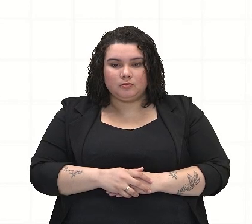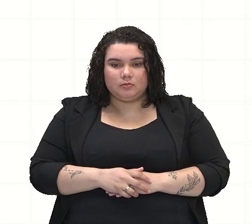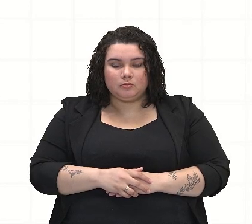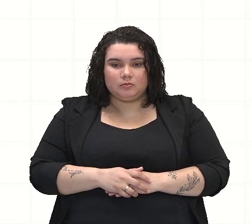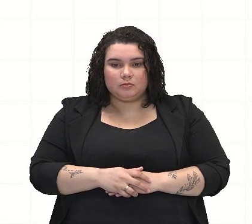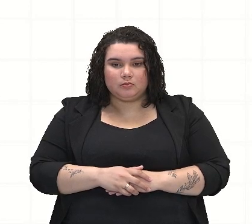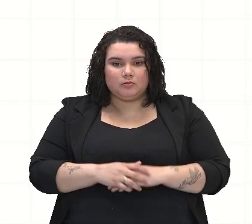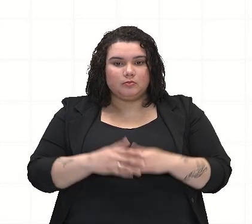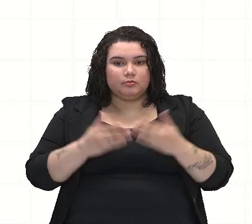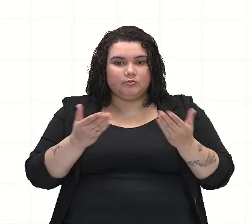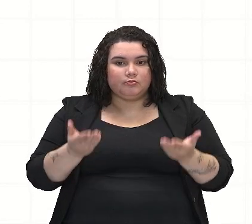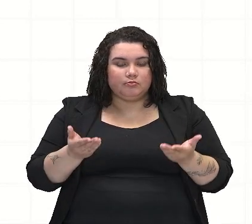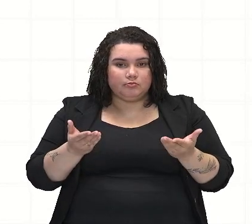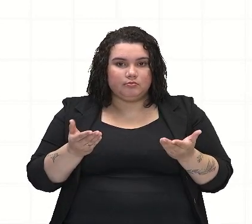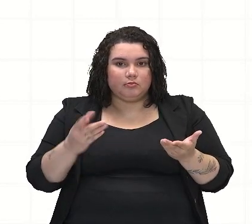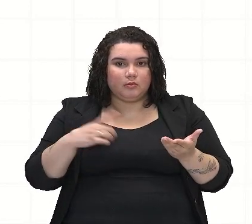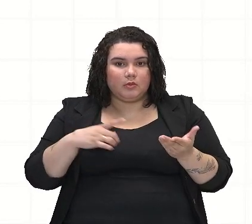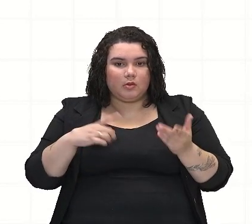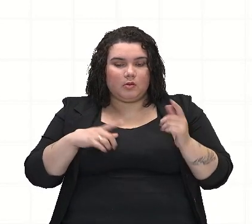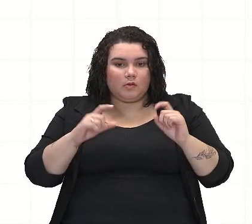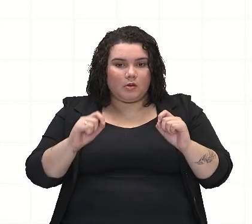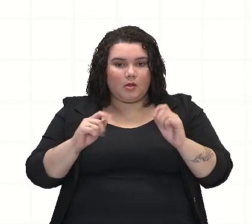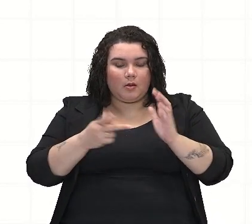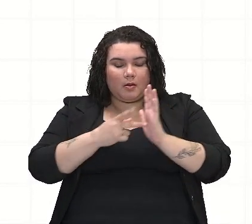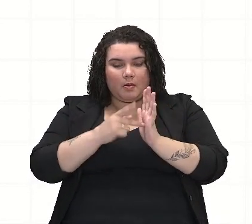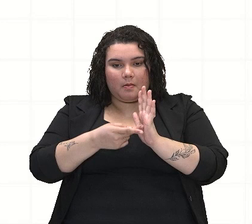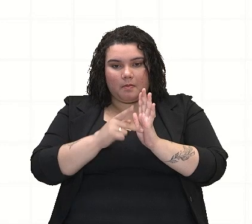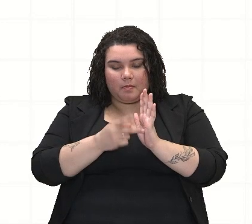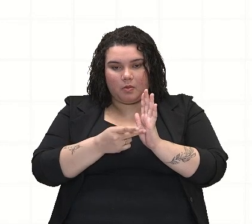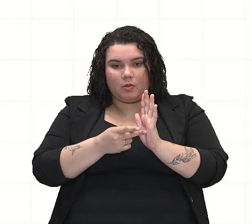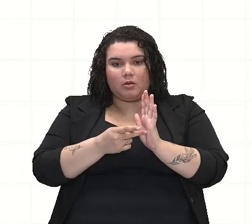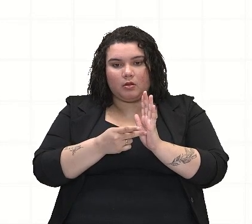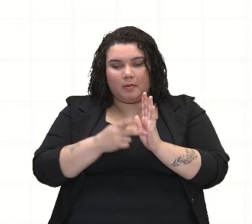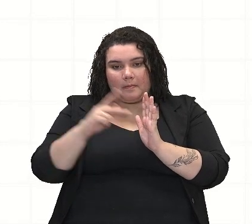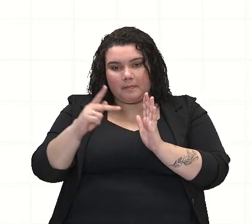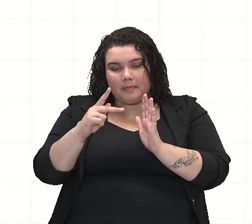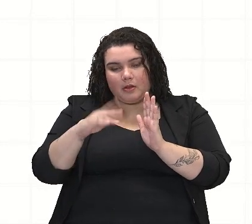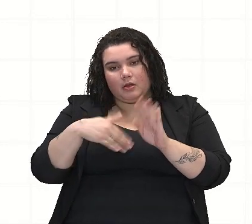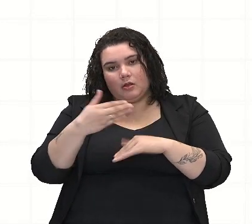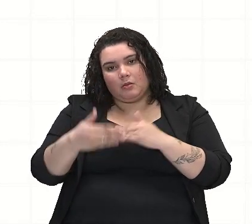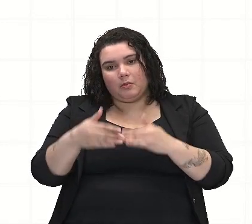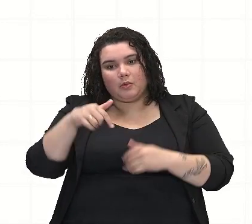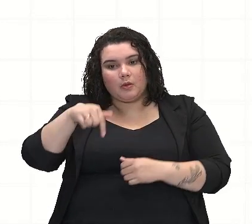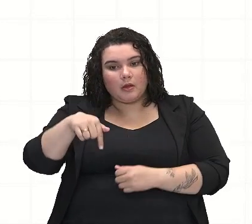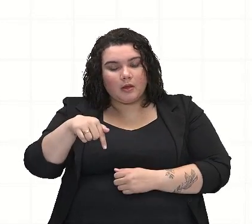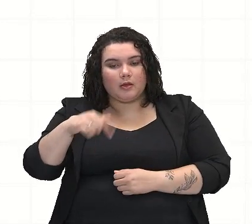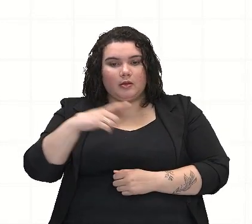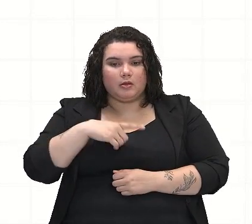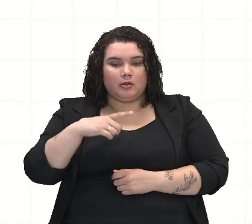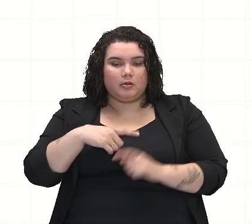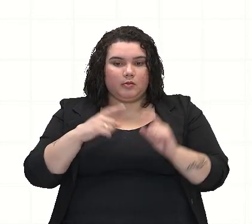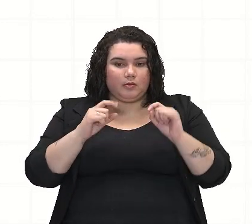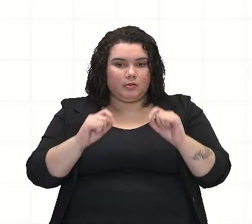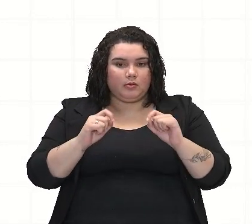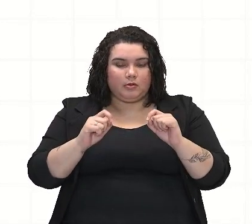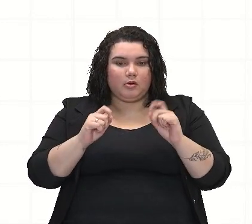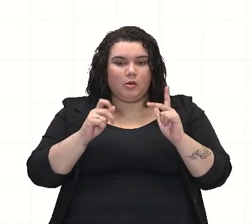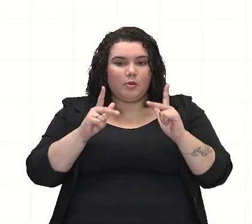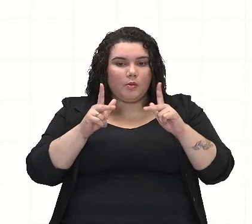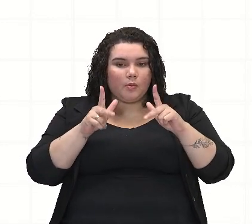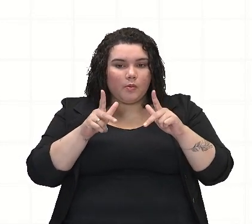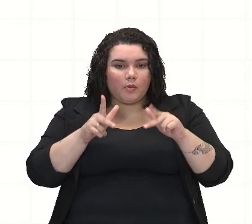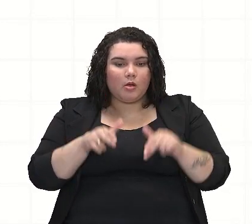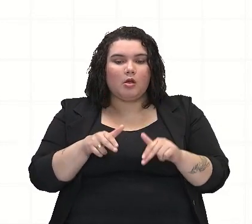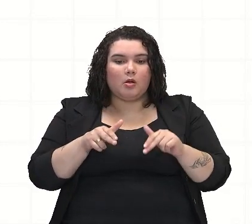E isso, então, ó, agora com a ponta seca do compasso em P e depois em Q, traçamos arcos da mesma abertura que